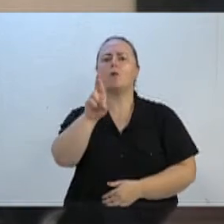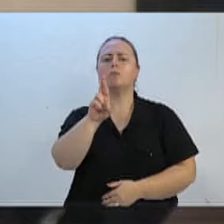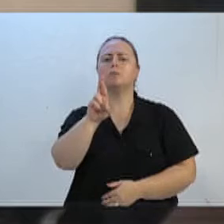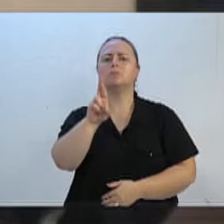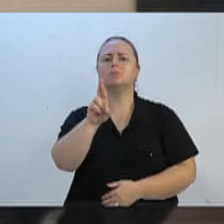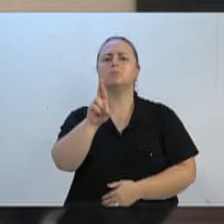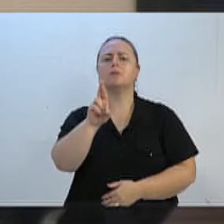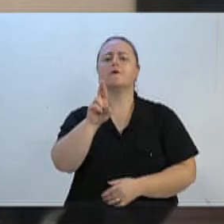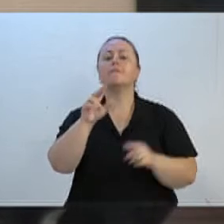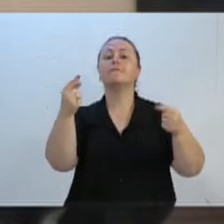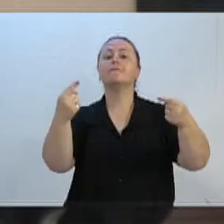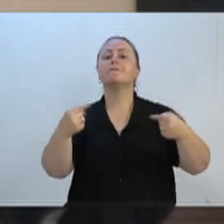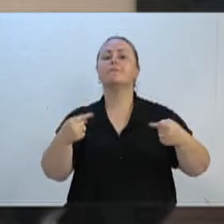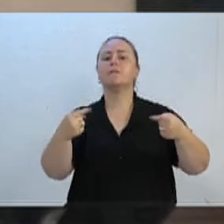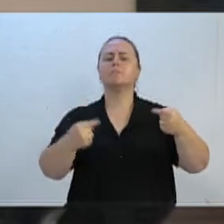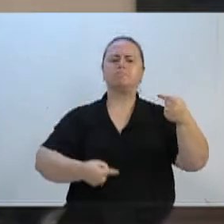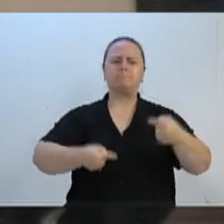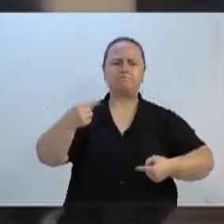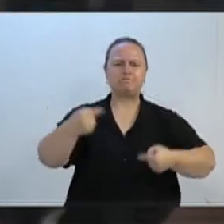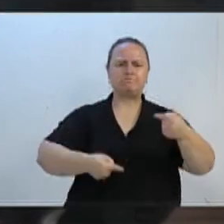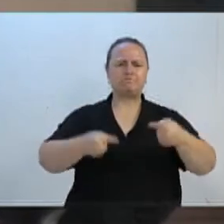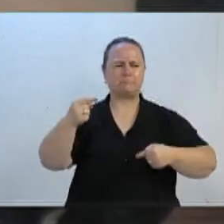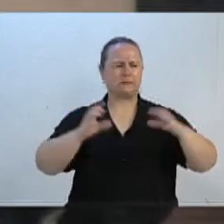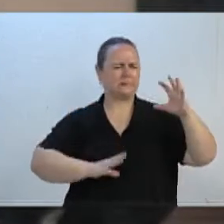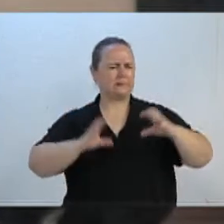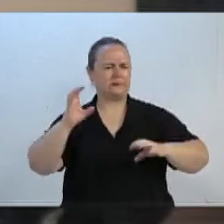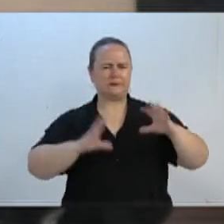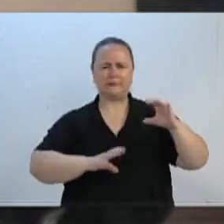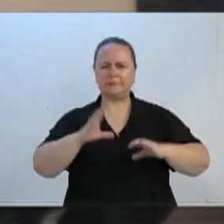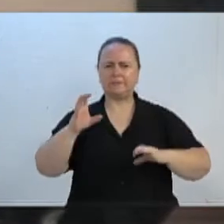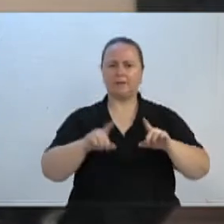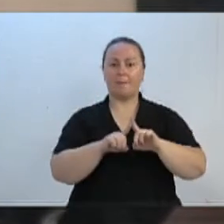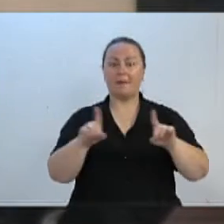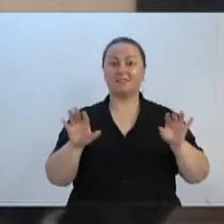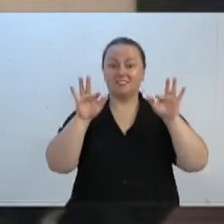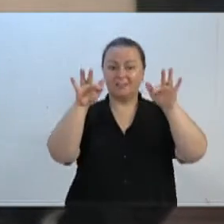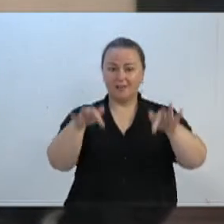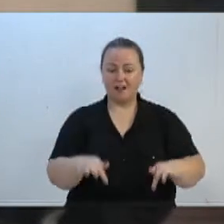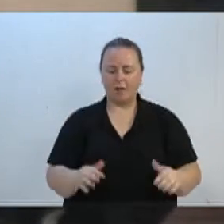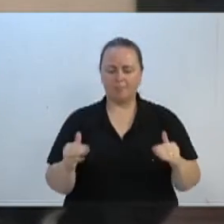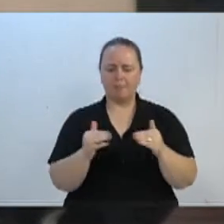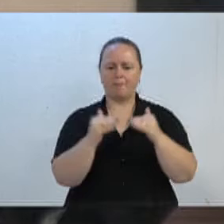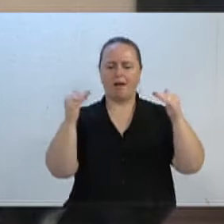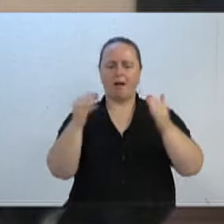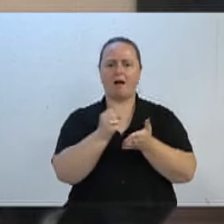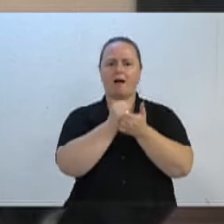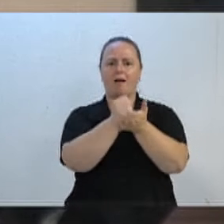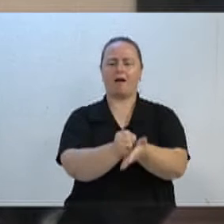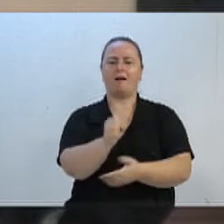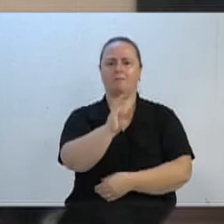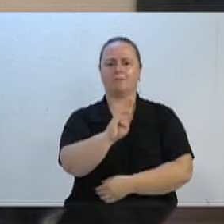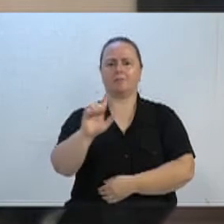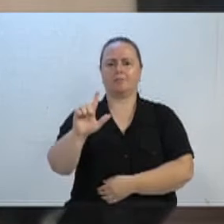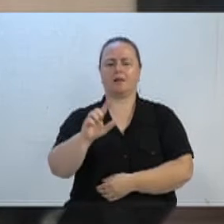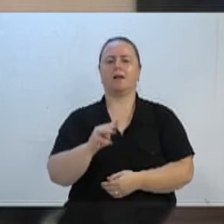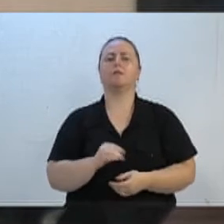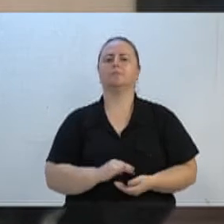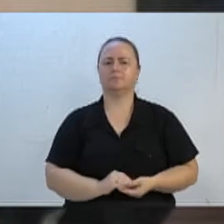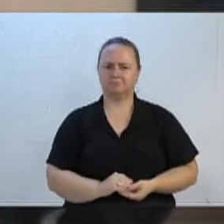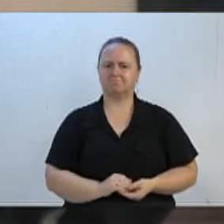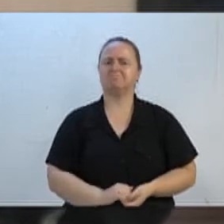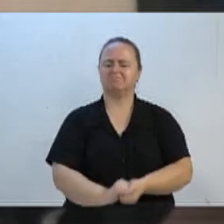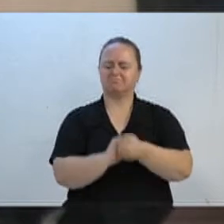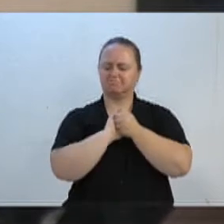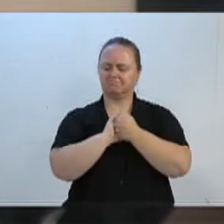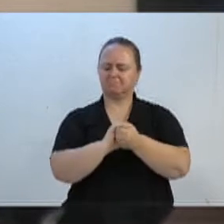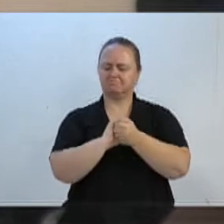precisar degladiando, se precisar conversando, se precisar chegando a um denominador comum para que seja feito bem maior para a nossa sociedade. Parabéns ao